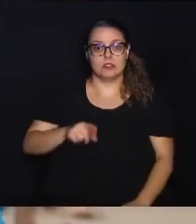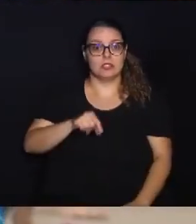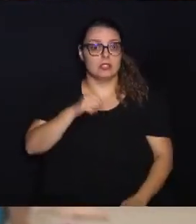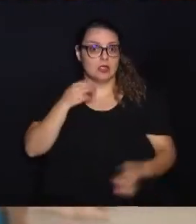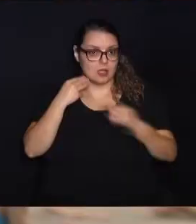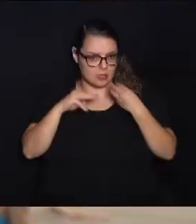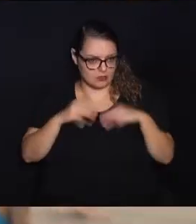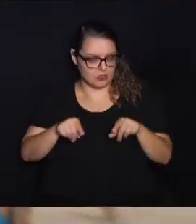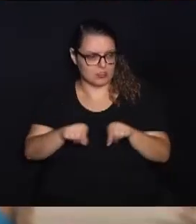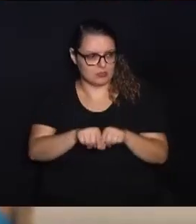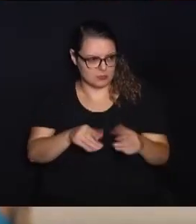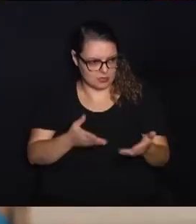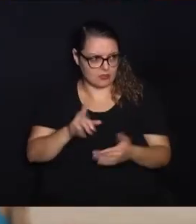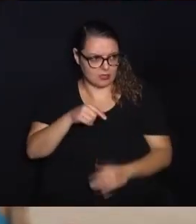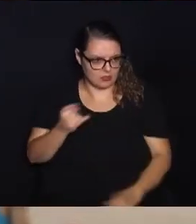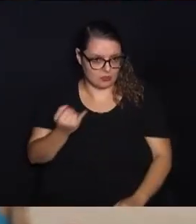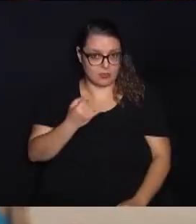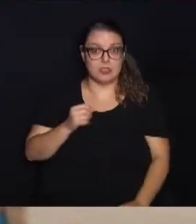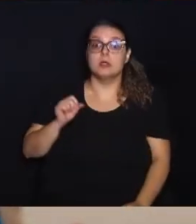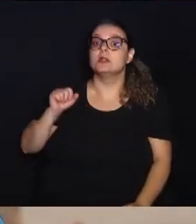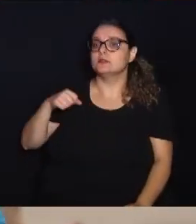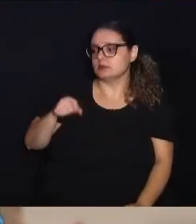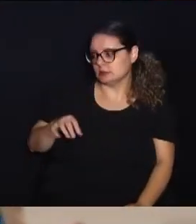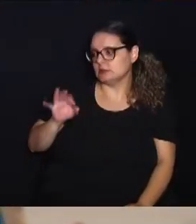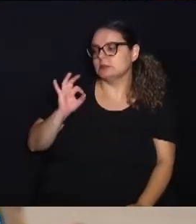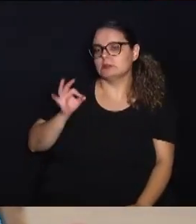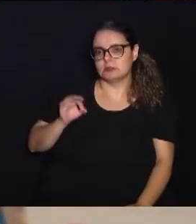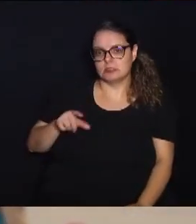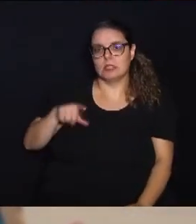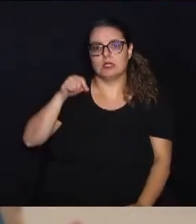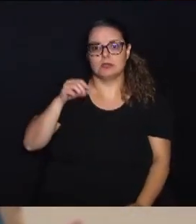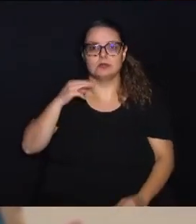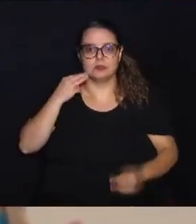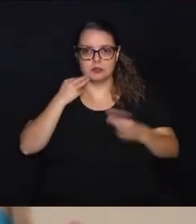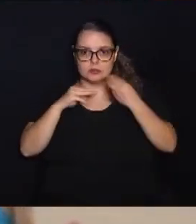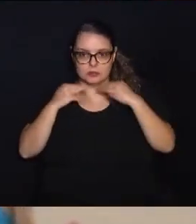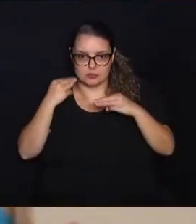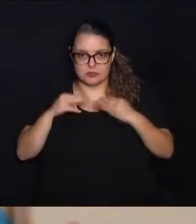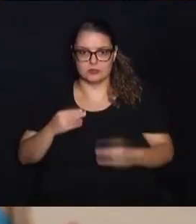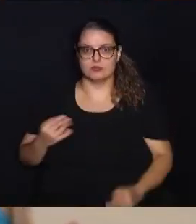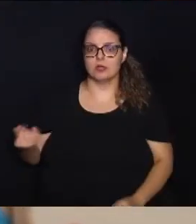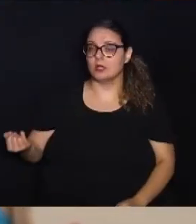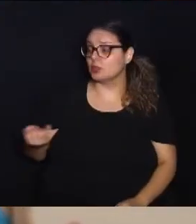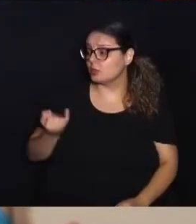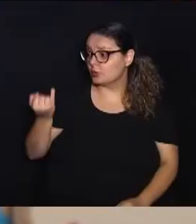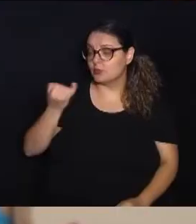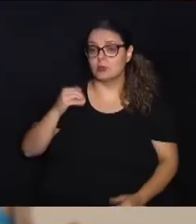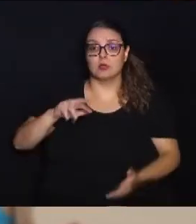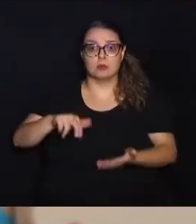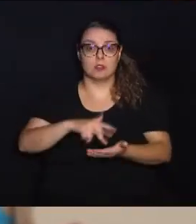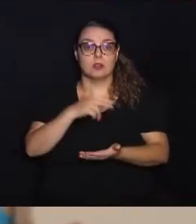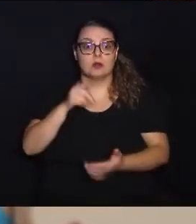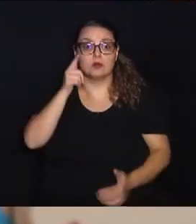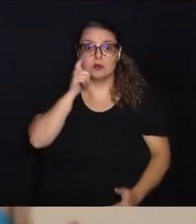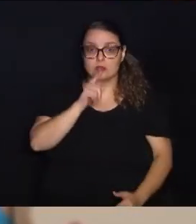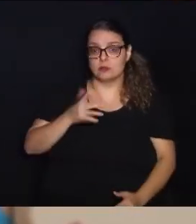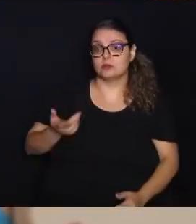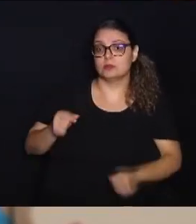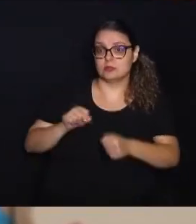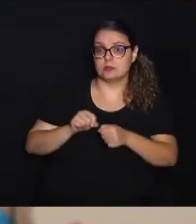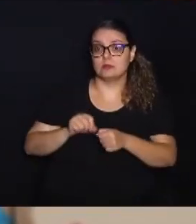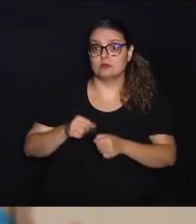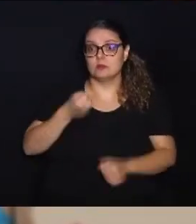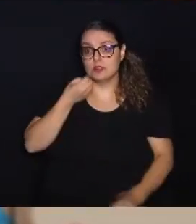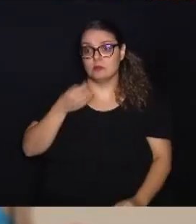uma escolha da ginasta com o seu treinador, para que a ginasta consiga realizar os movimentos com o caráter, que é algo